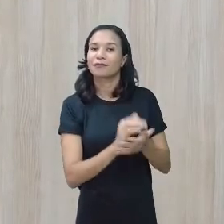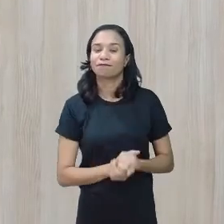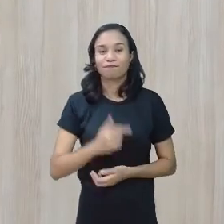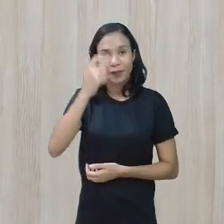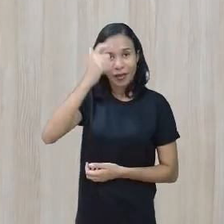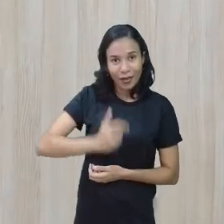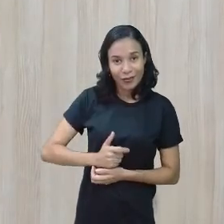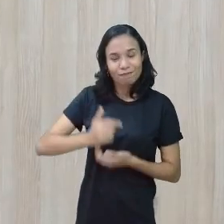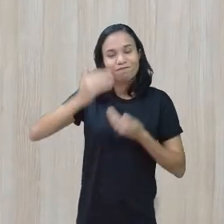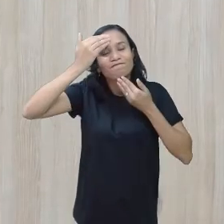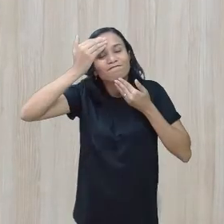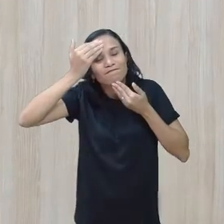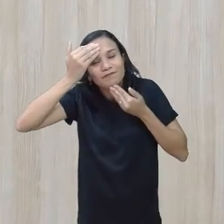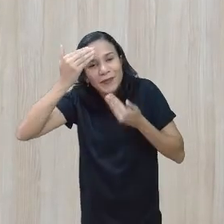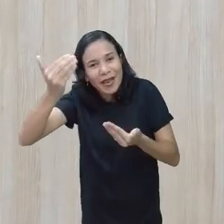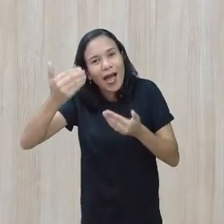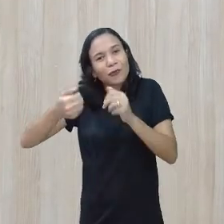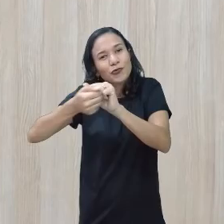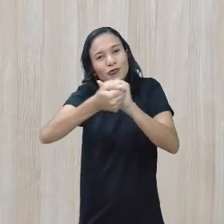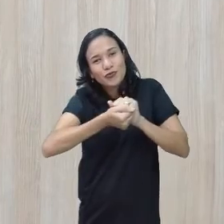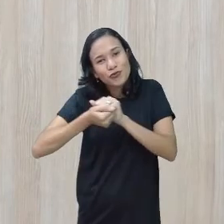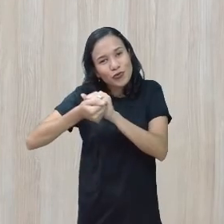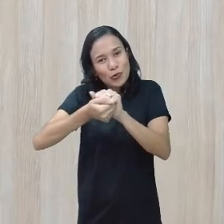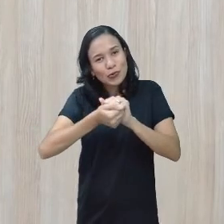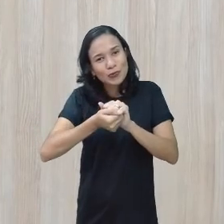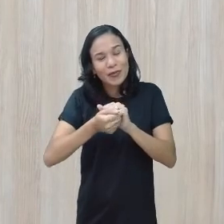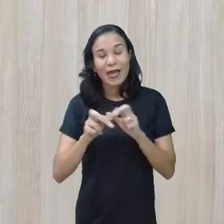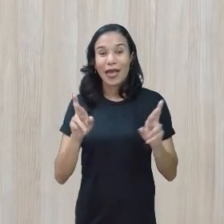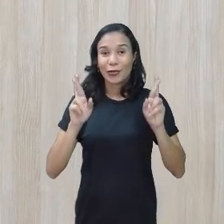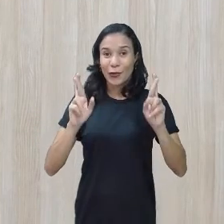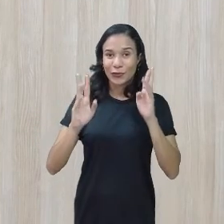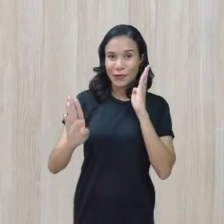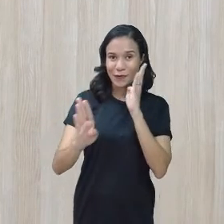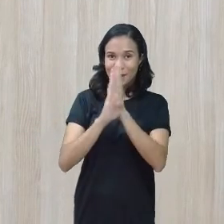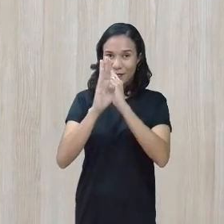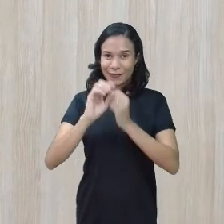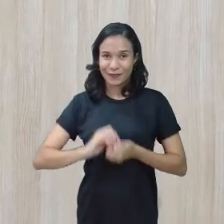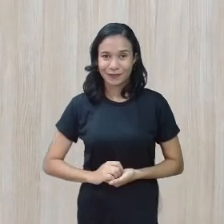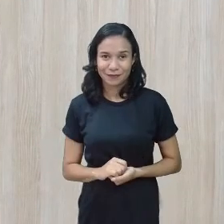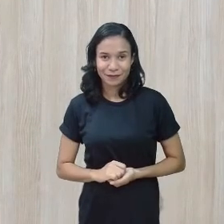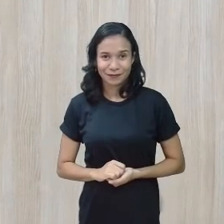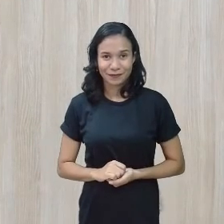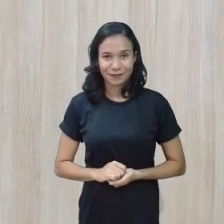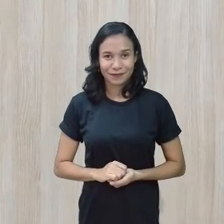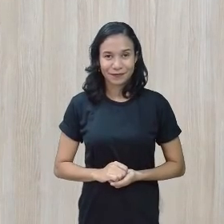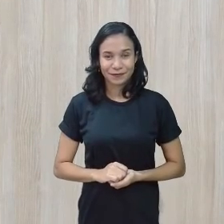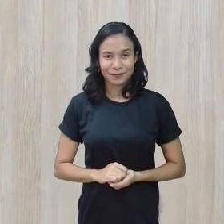Eu agradeço você que esteve até aqui e te aguardo no nosso próximo momento.